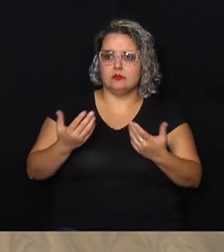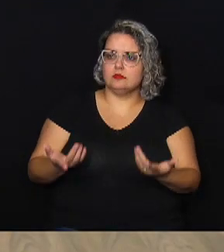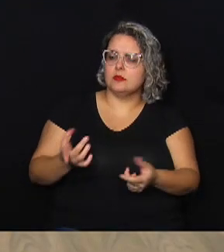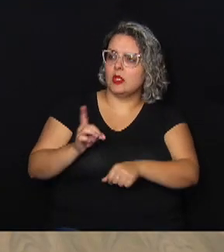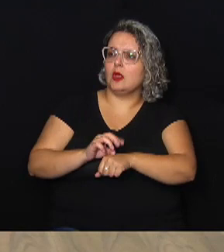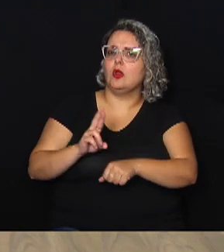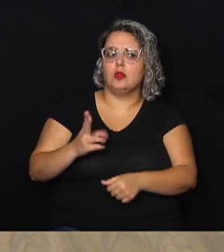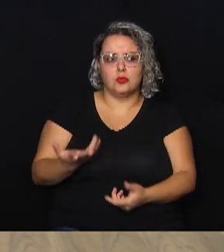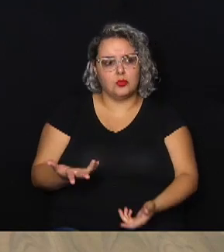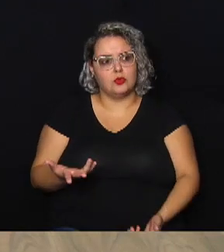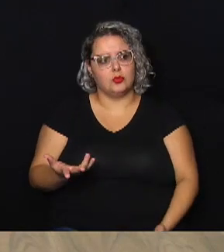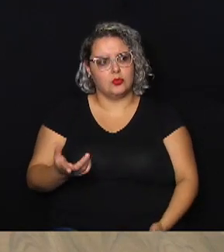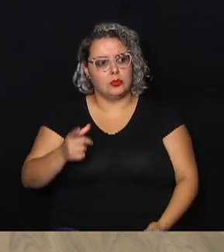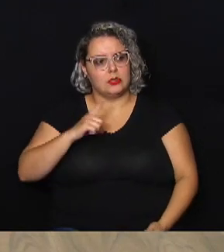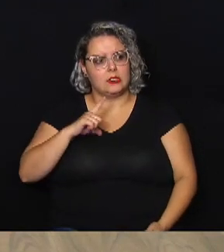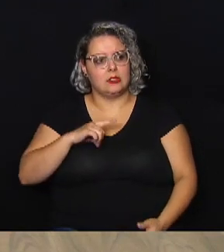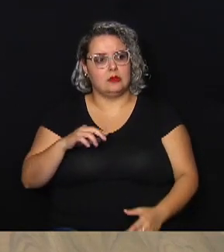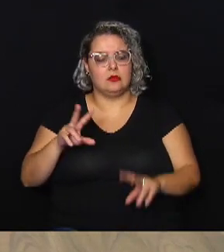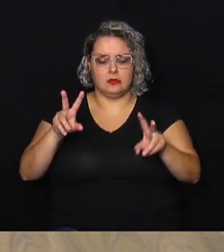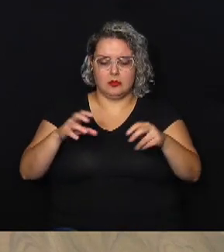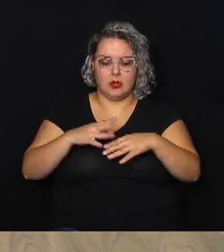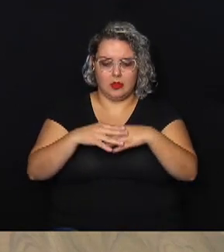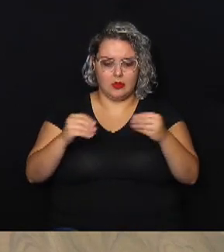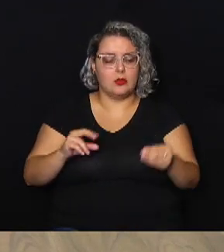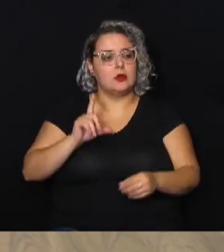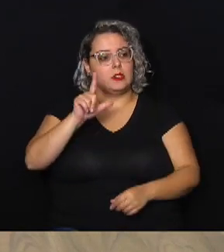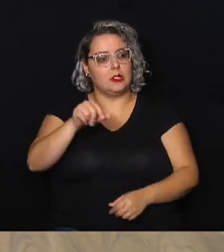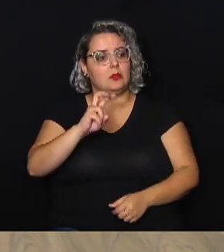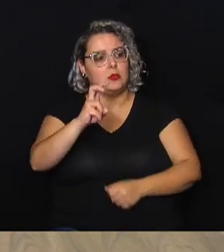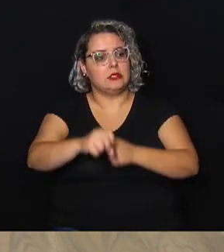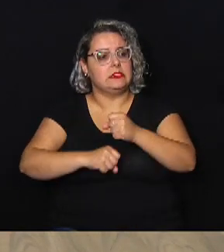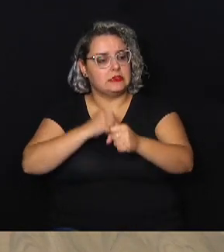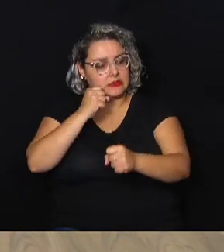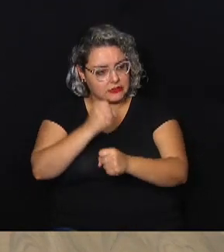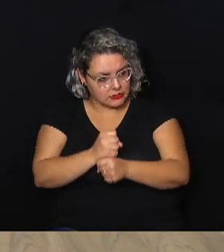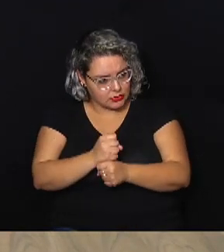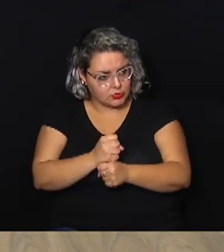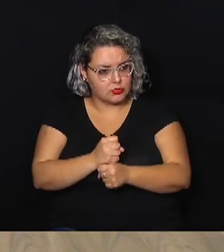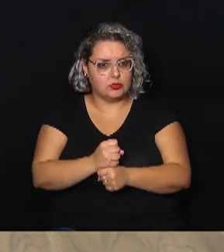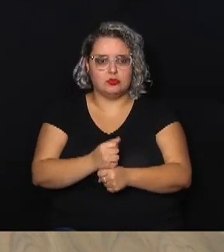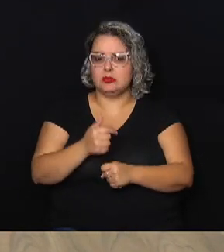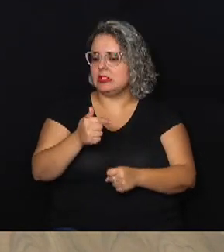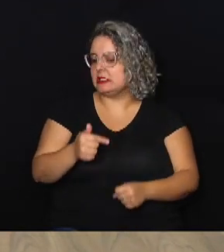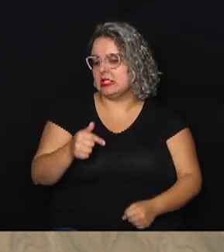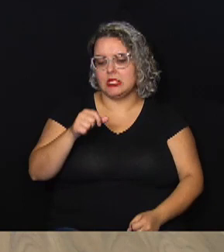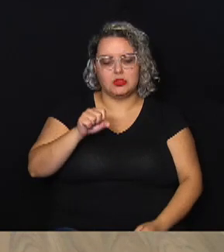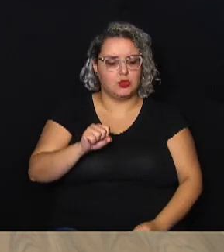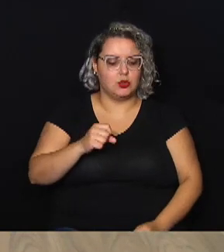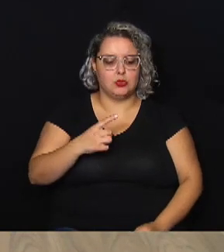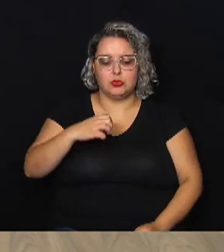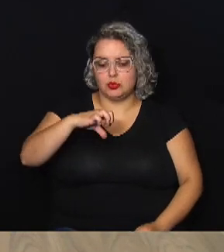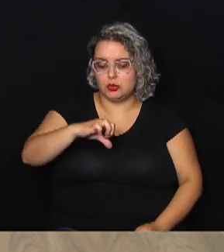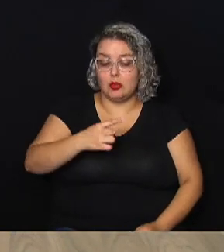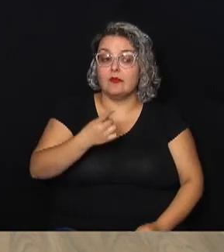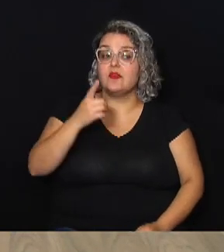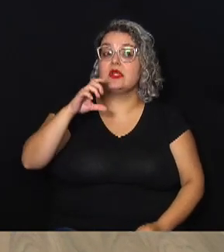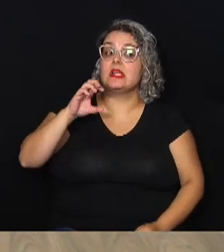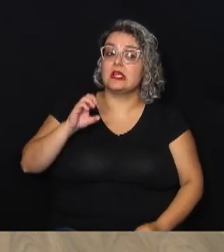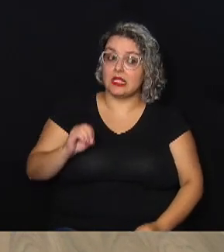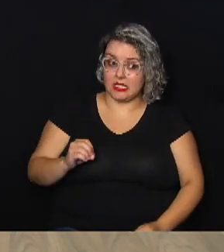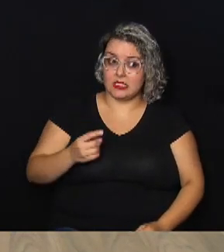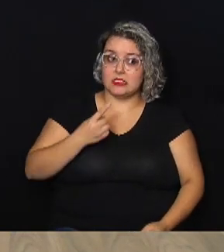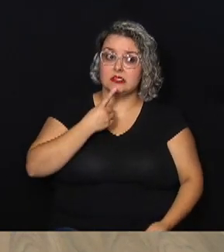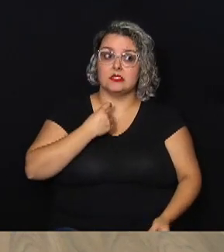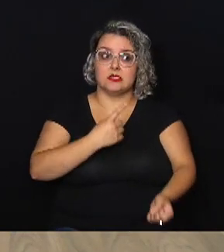aí, foi considerada a cura, então, depois desses 5 anos, 7, 8, 10, a leucemia